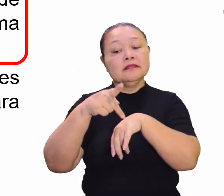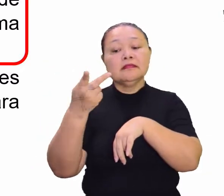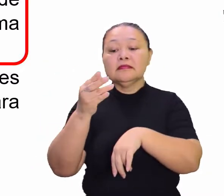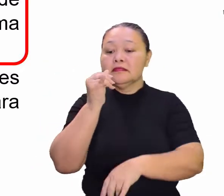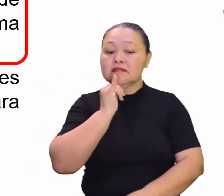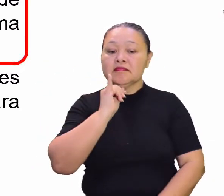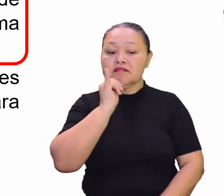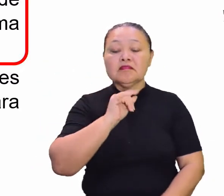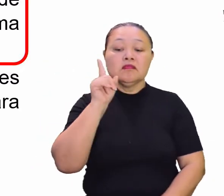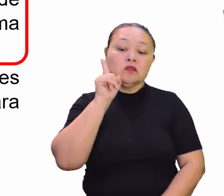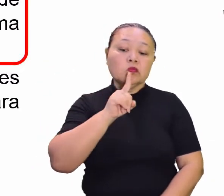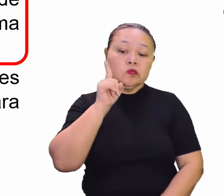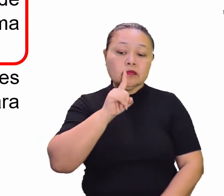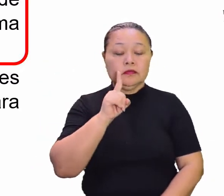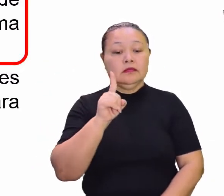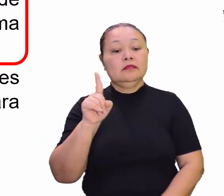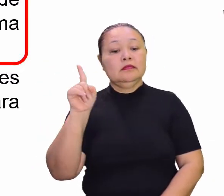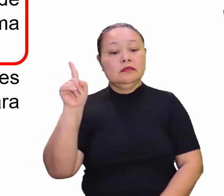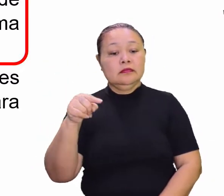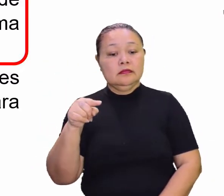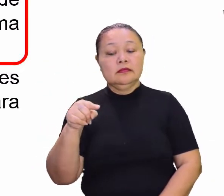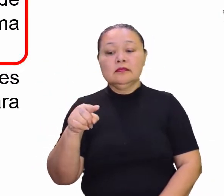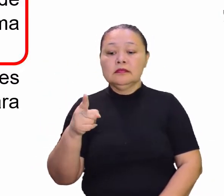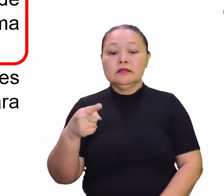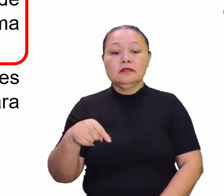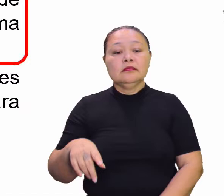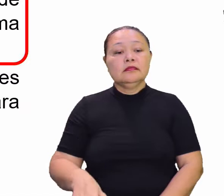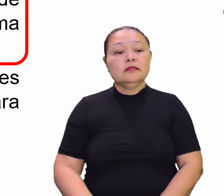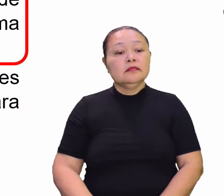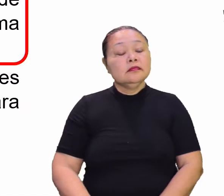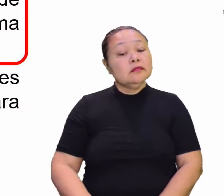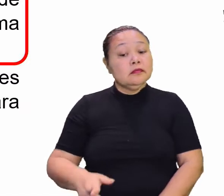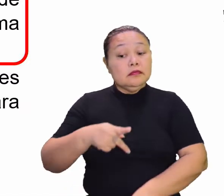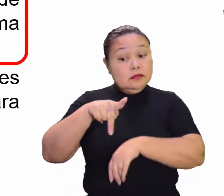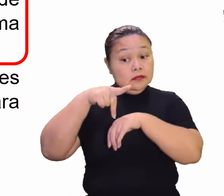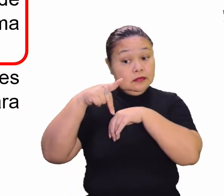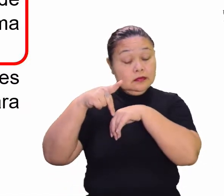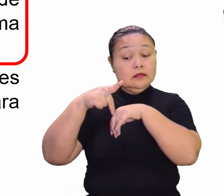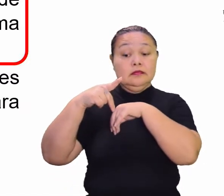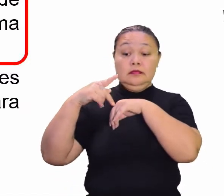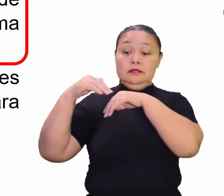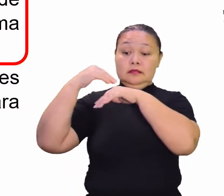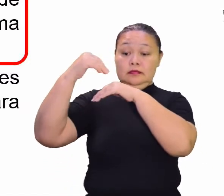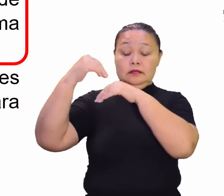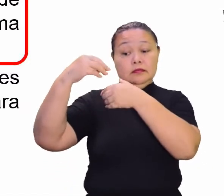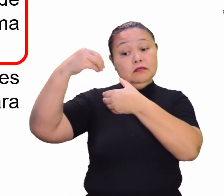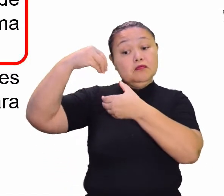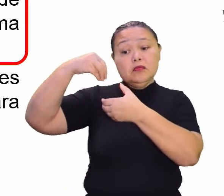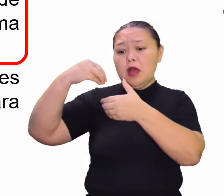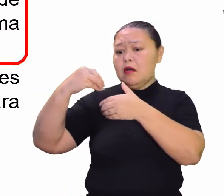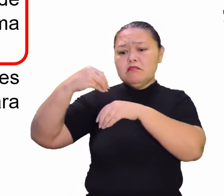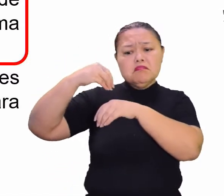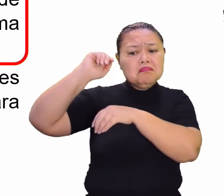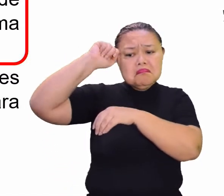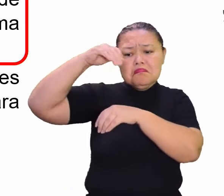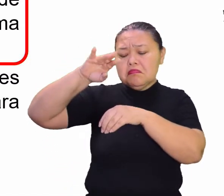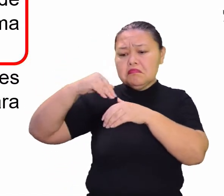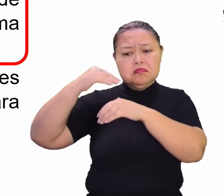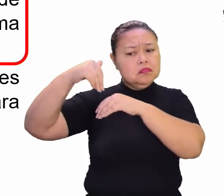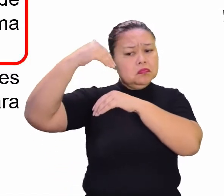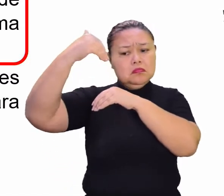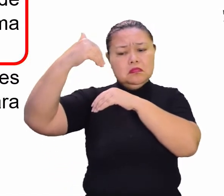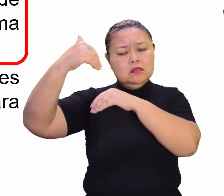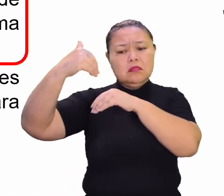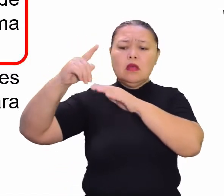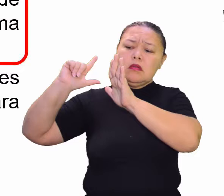um exemplo, os Estados Unidos da América. País em desenvolvimento, a África não está em desenvolvimento. É isso?